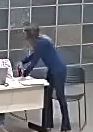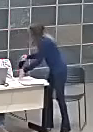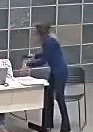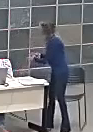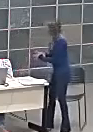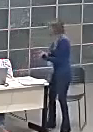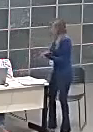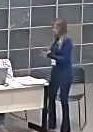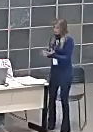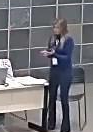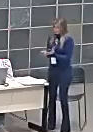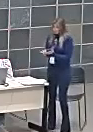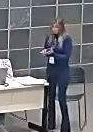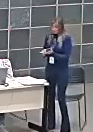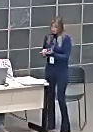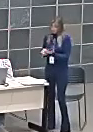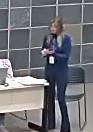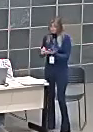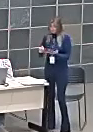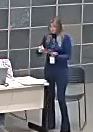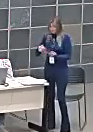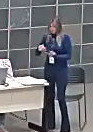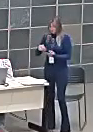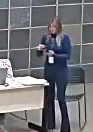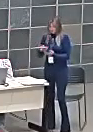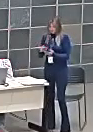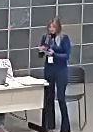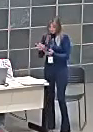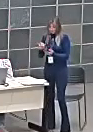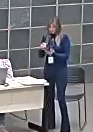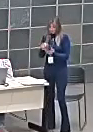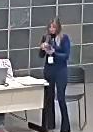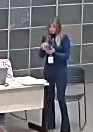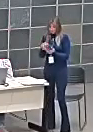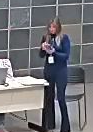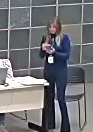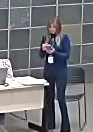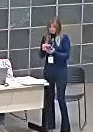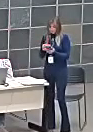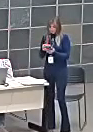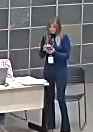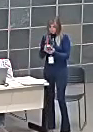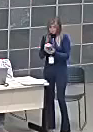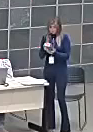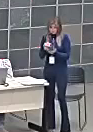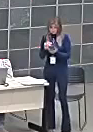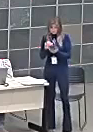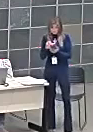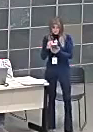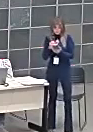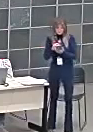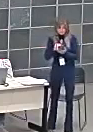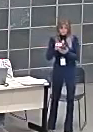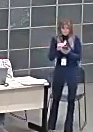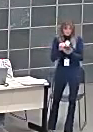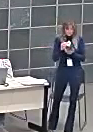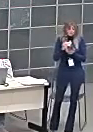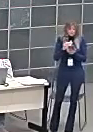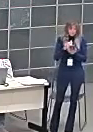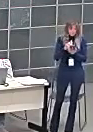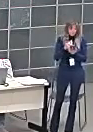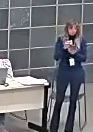e alterar alguma coisa na lei do passe livre botar o convencional o convencional É o de prae é o